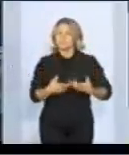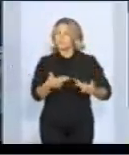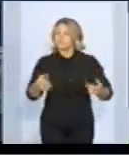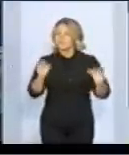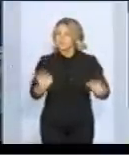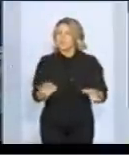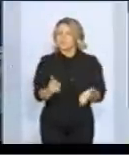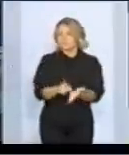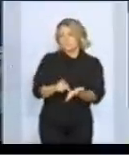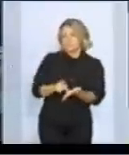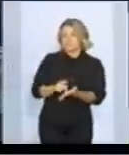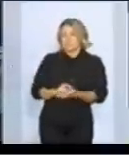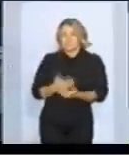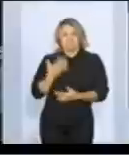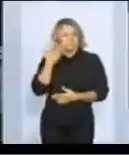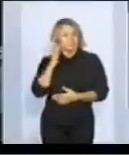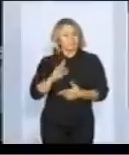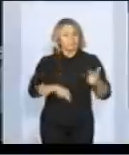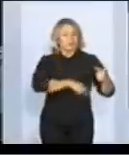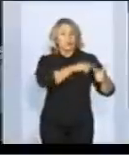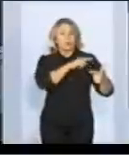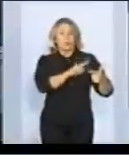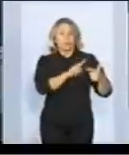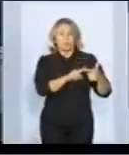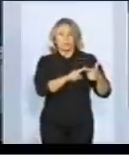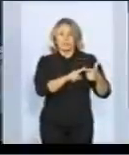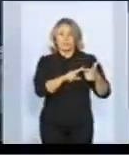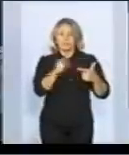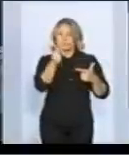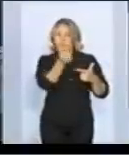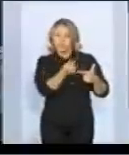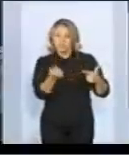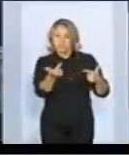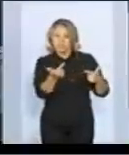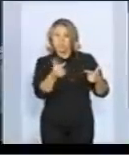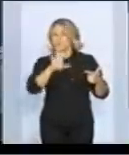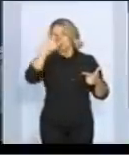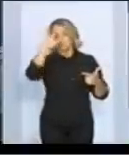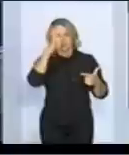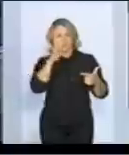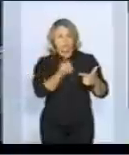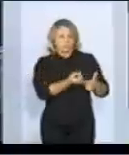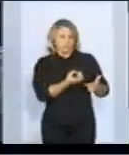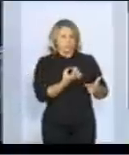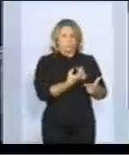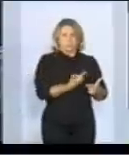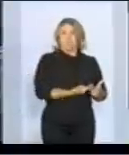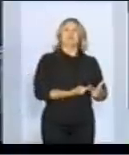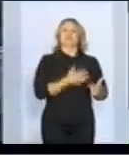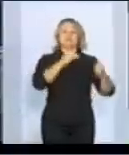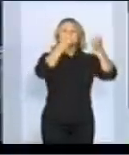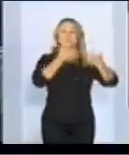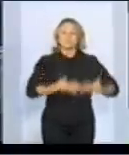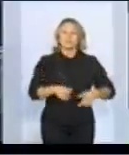vista? Outro aspecto, custos. Não é um resultado neutro. Já foi dito aqui que o